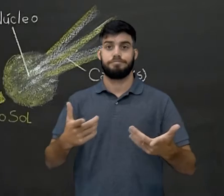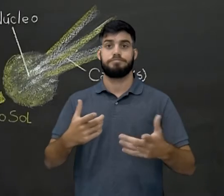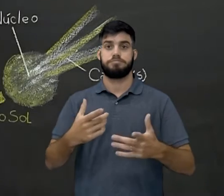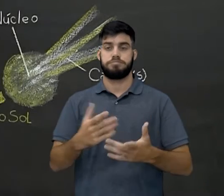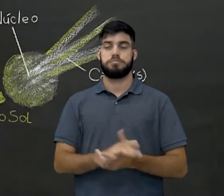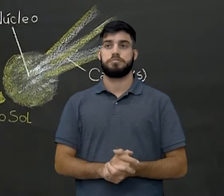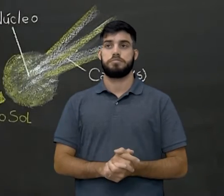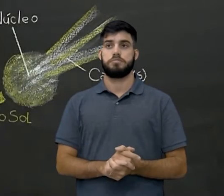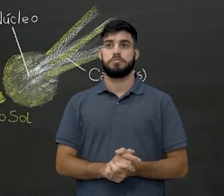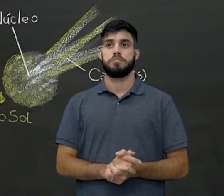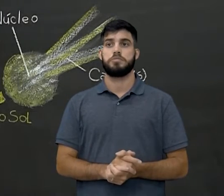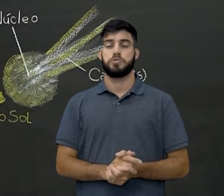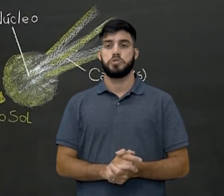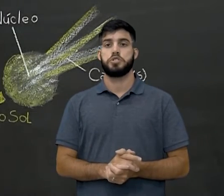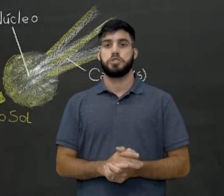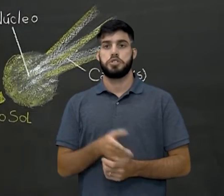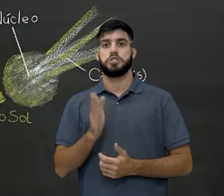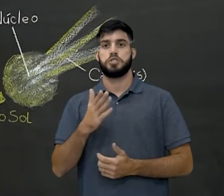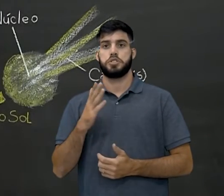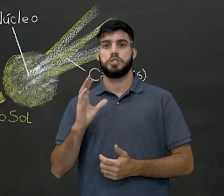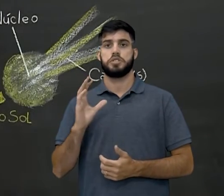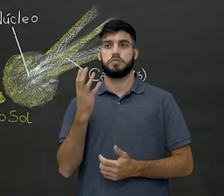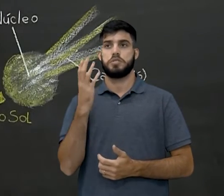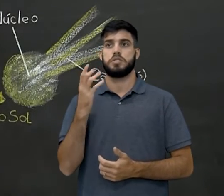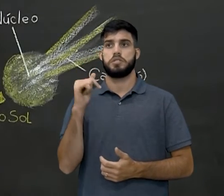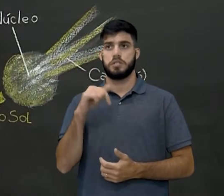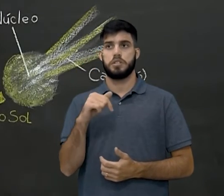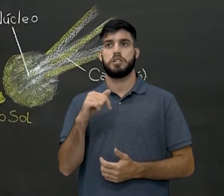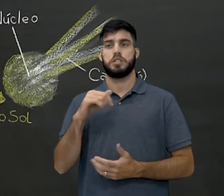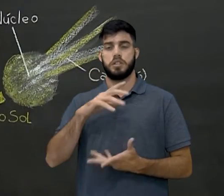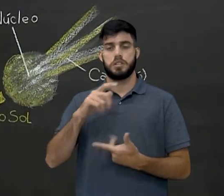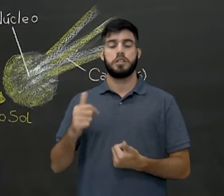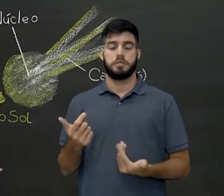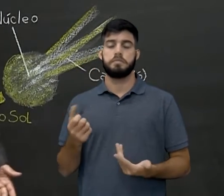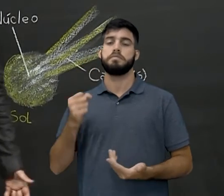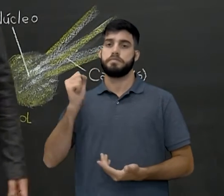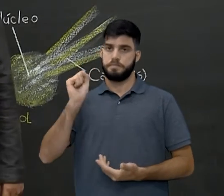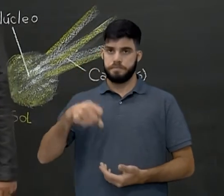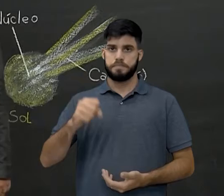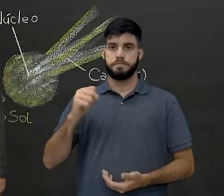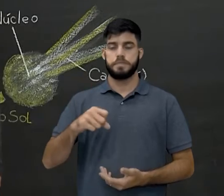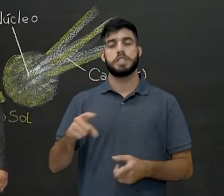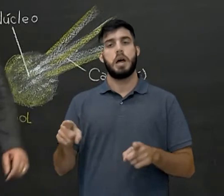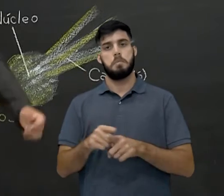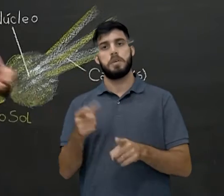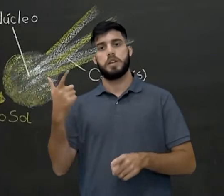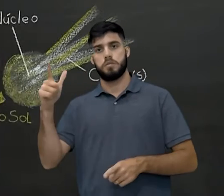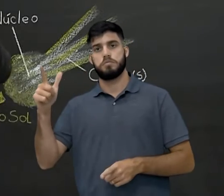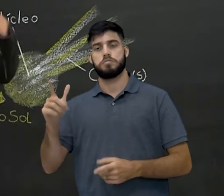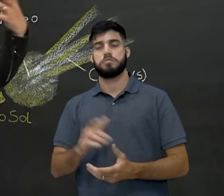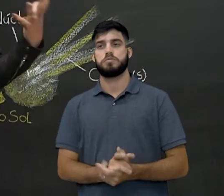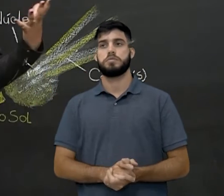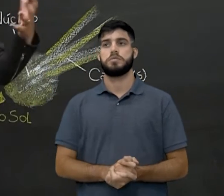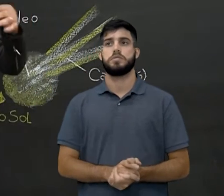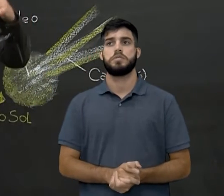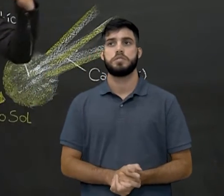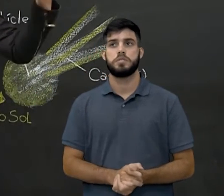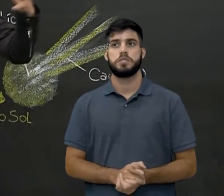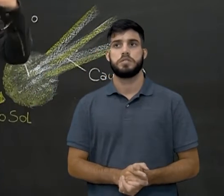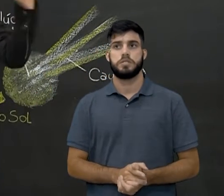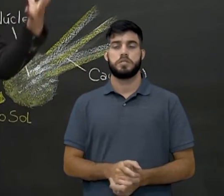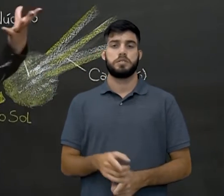aconteceram impactos de asteroides aqui na Terra, e óbvio, também em outros planetas. Já, inclusive, causaram